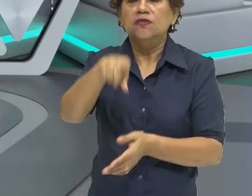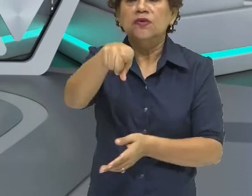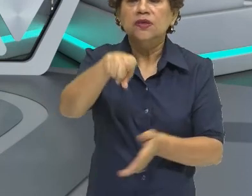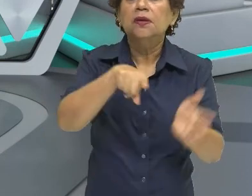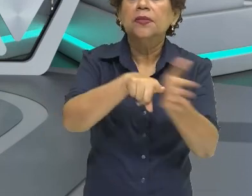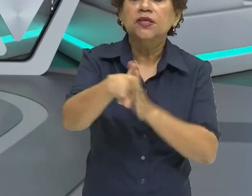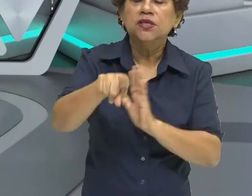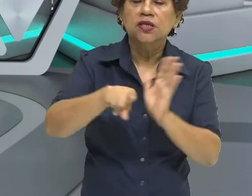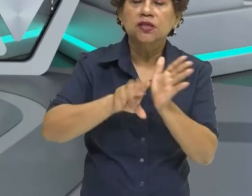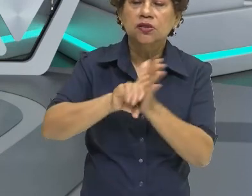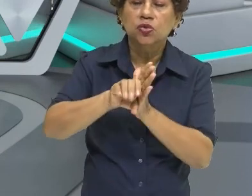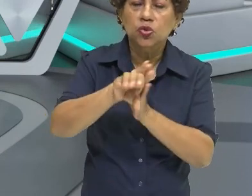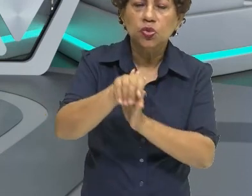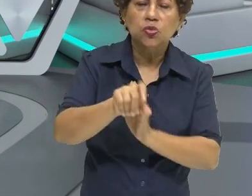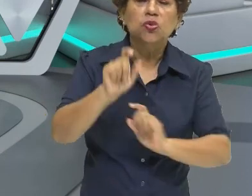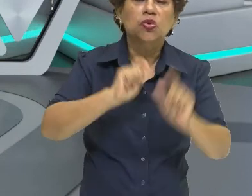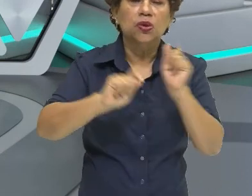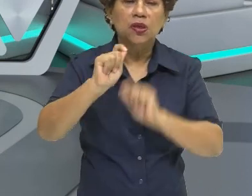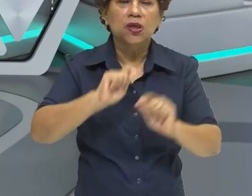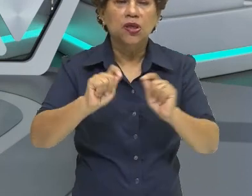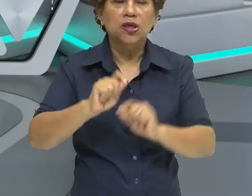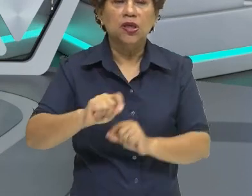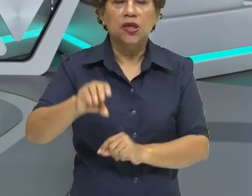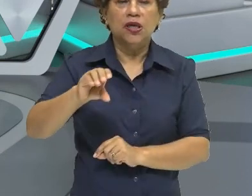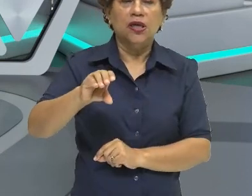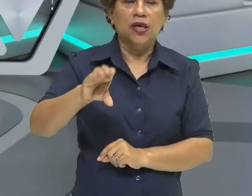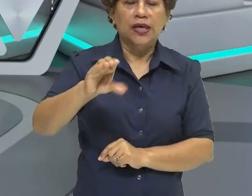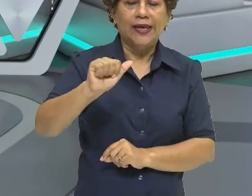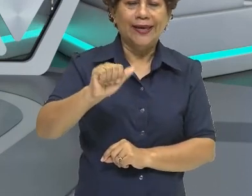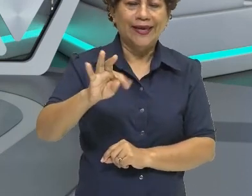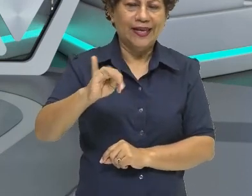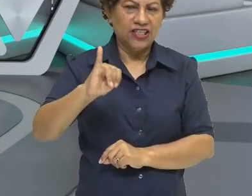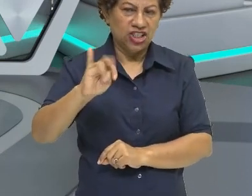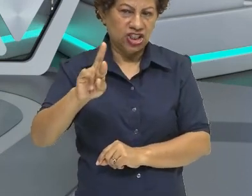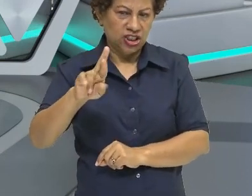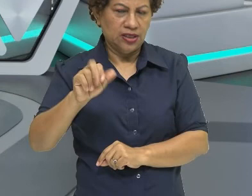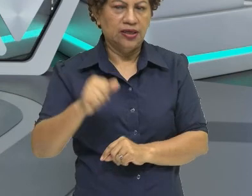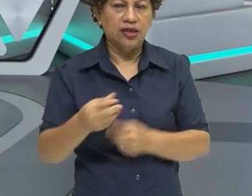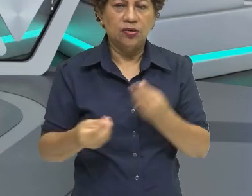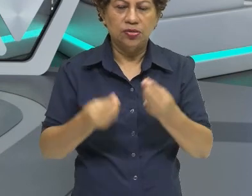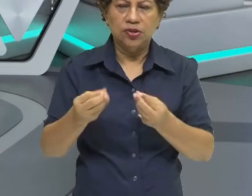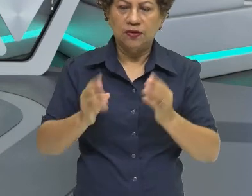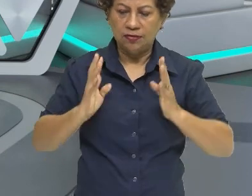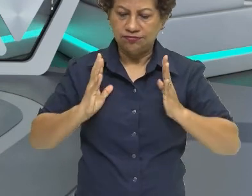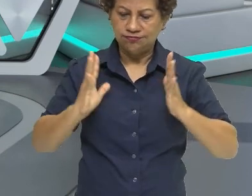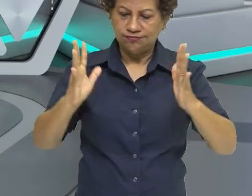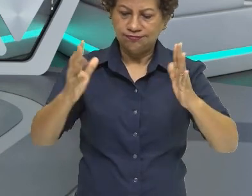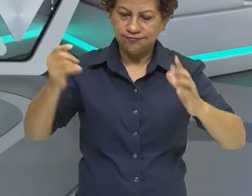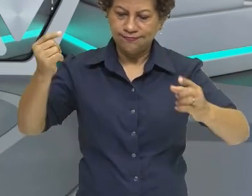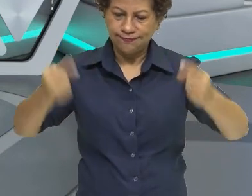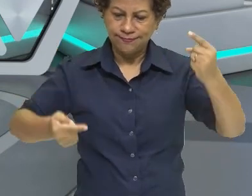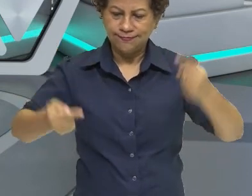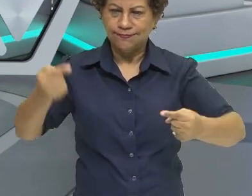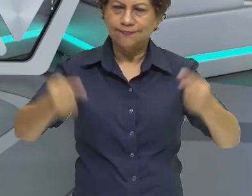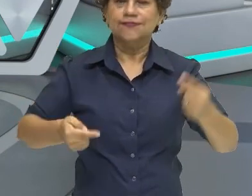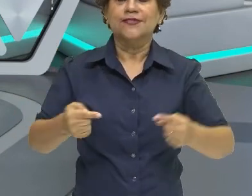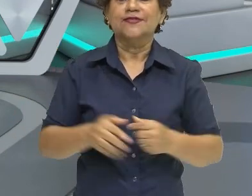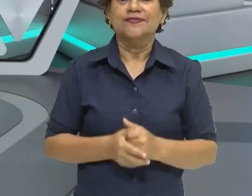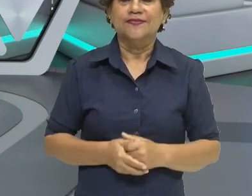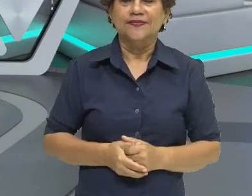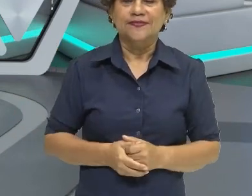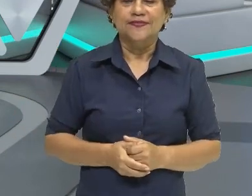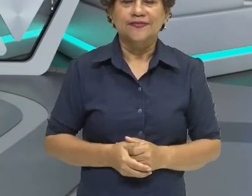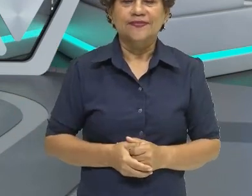catira que vocês vão ver vários. E é como se fosse quase um duelo. Eles ficam